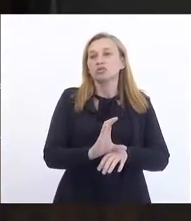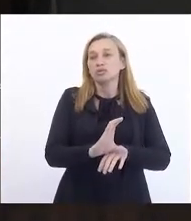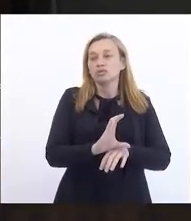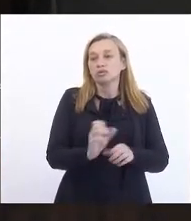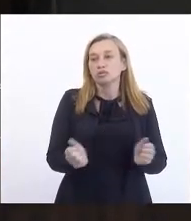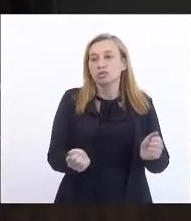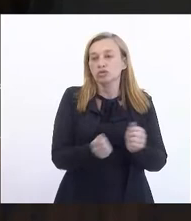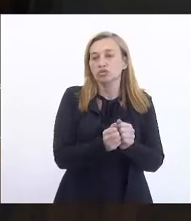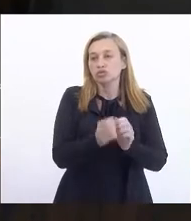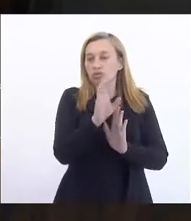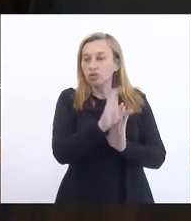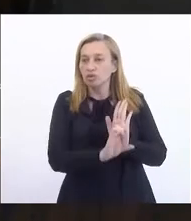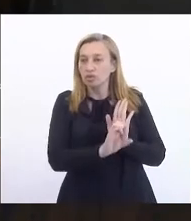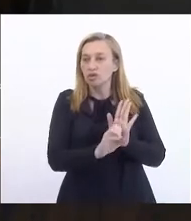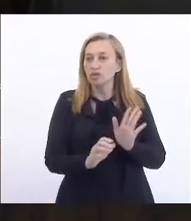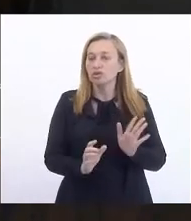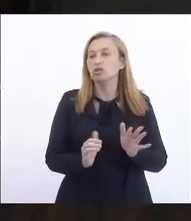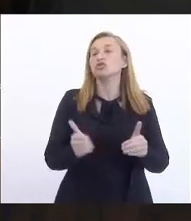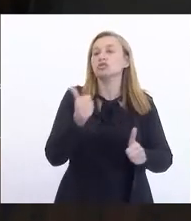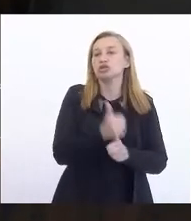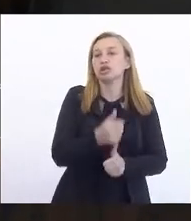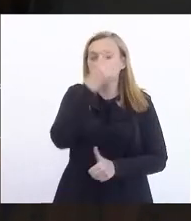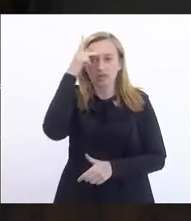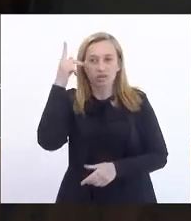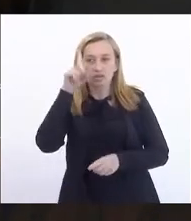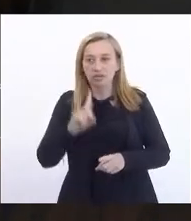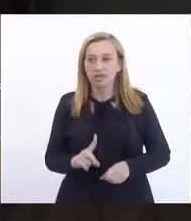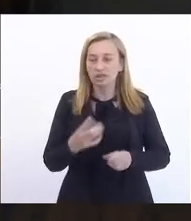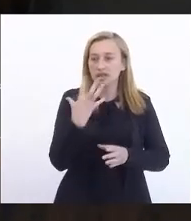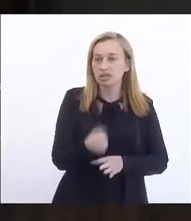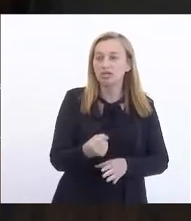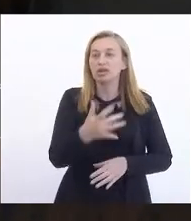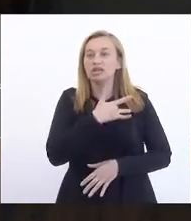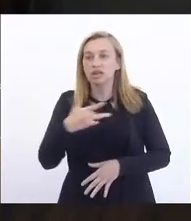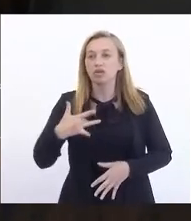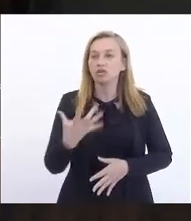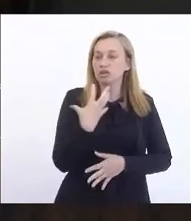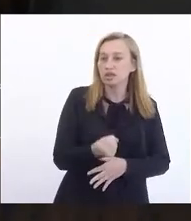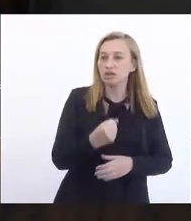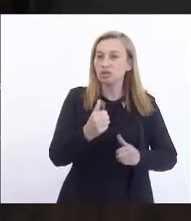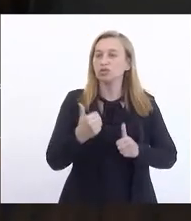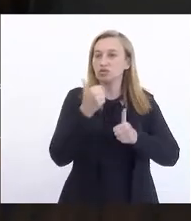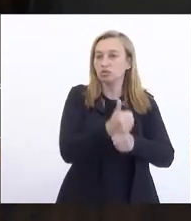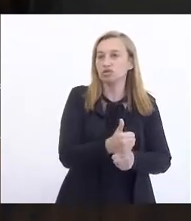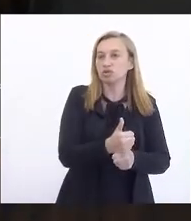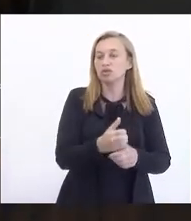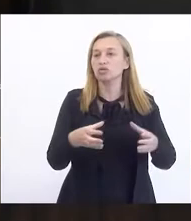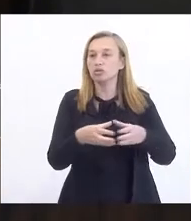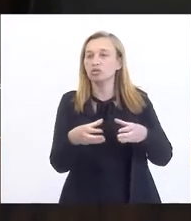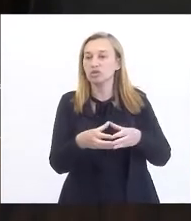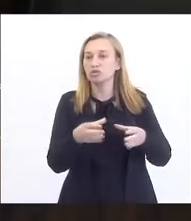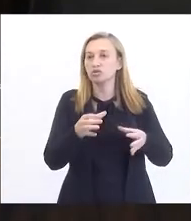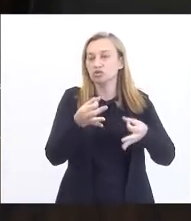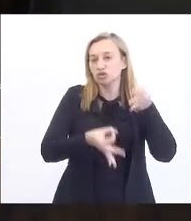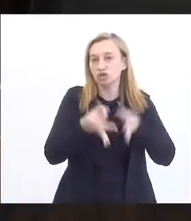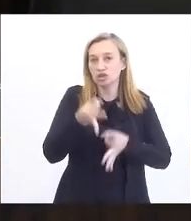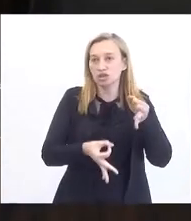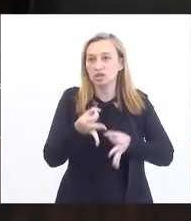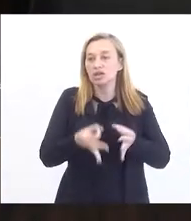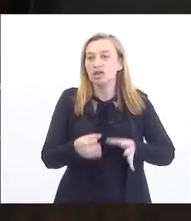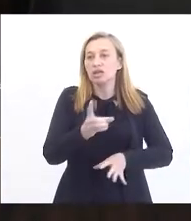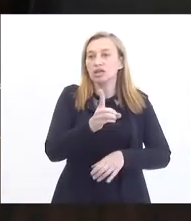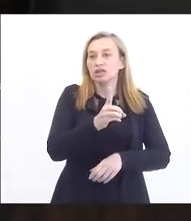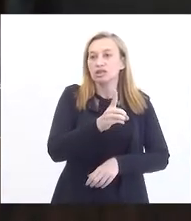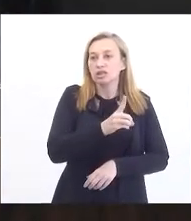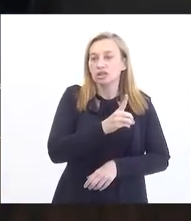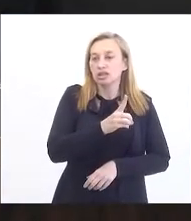concluídas por substitutivo da pessoa com deficiência favorável, de saúde favorável com substitutivo da Comissão de Constituição e Justiça, defesa do direito da